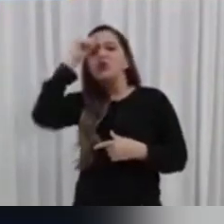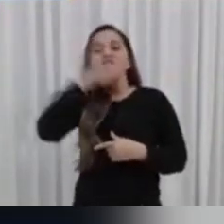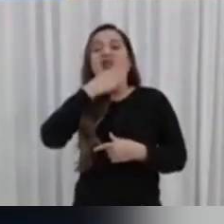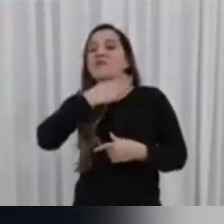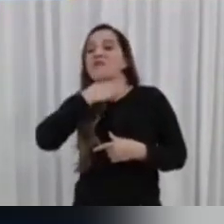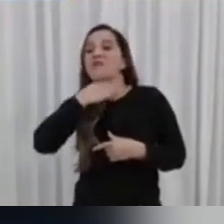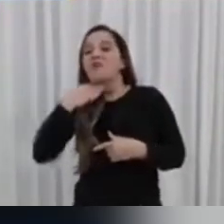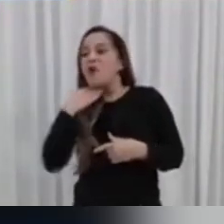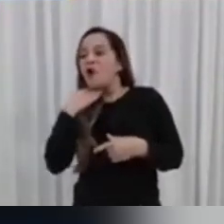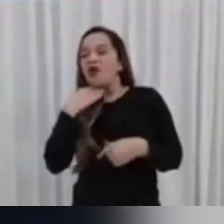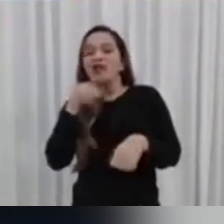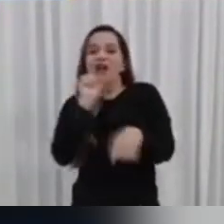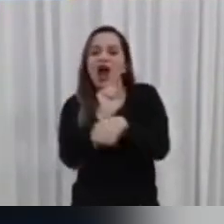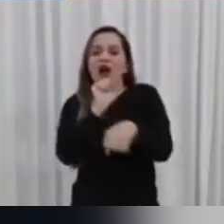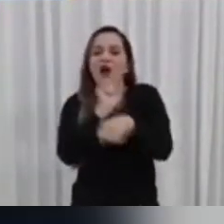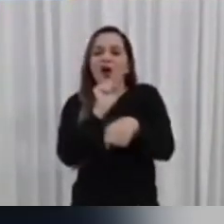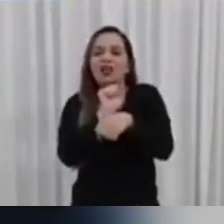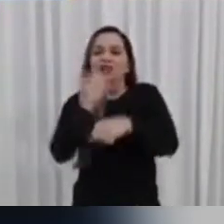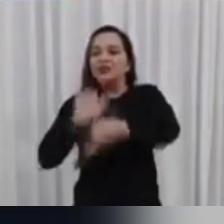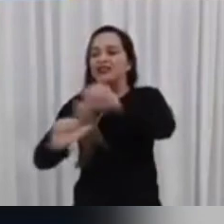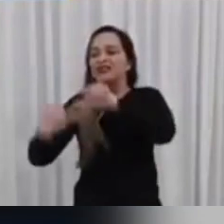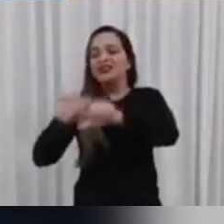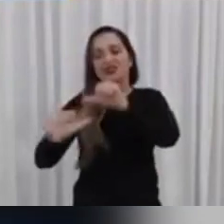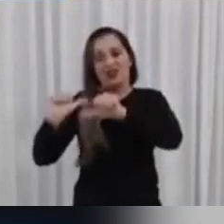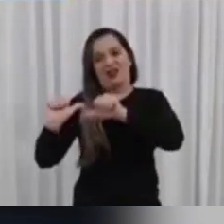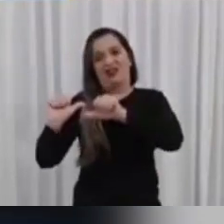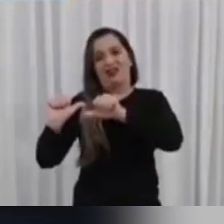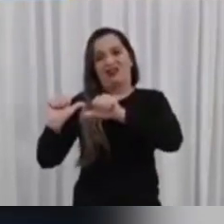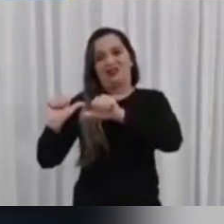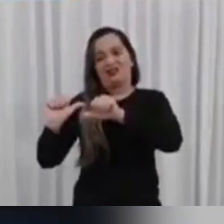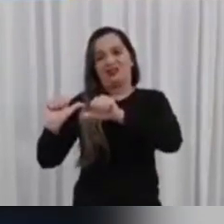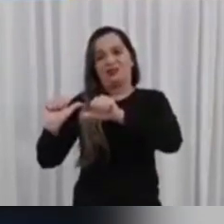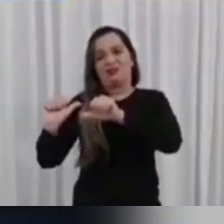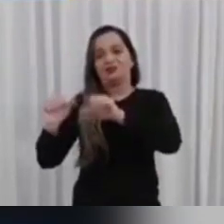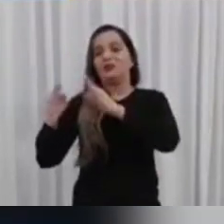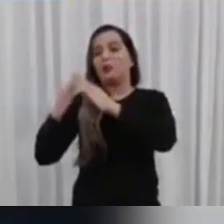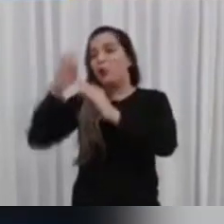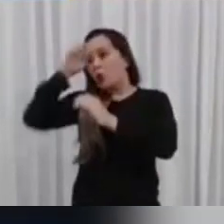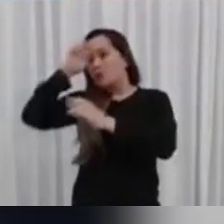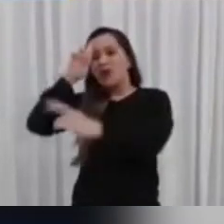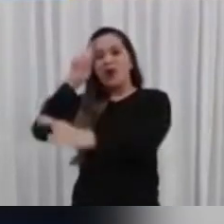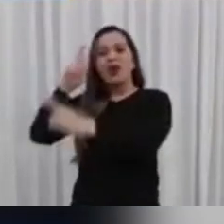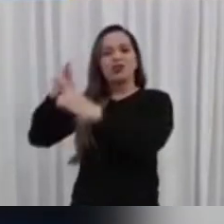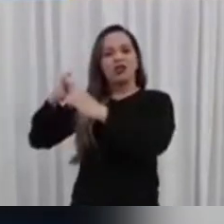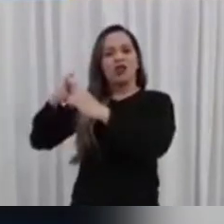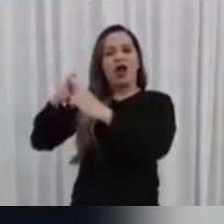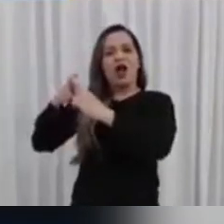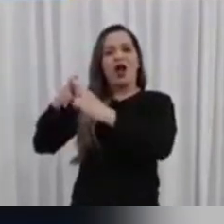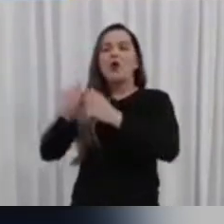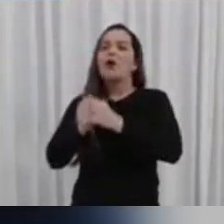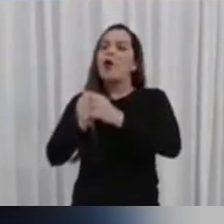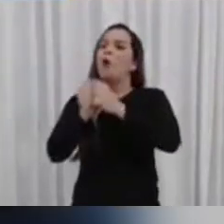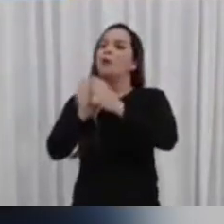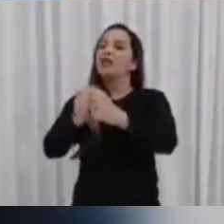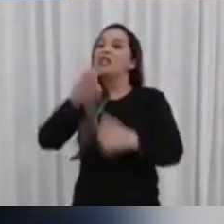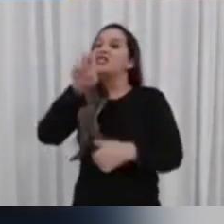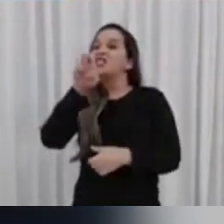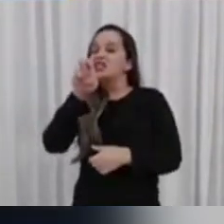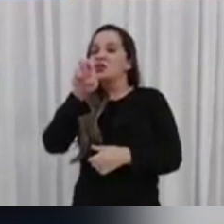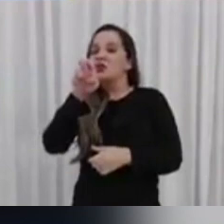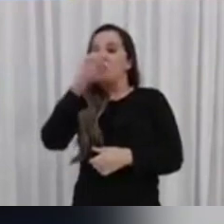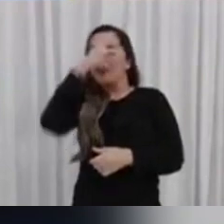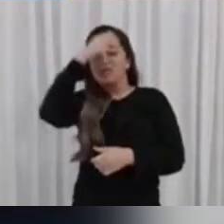aguardando transferência para o hospital regional. É lamentável. Só esse ano eu acompanhei 5 pessoas que vieram a óbito dentro do hospital